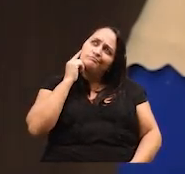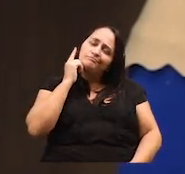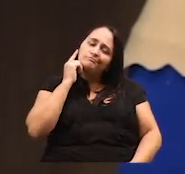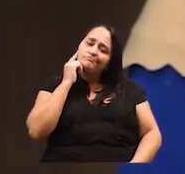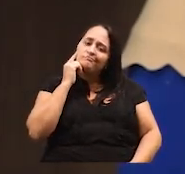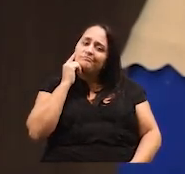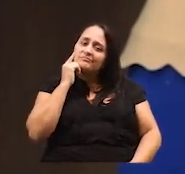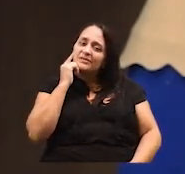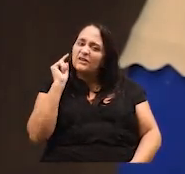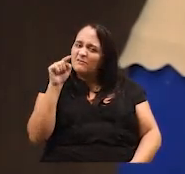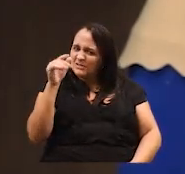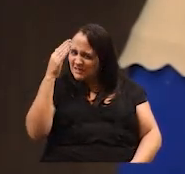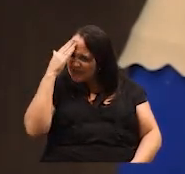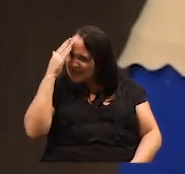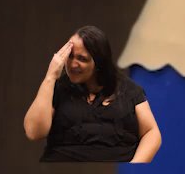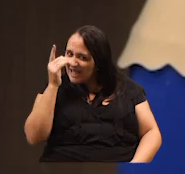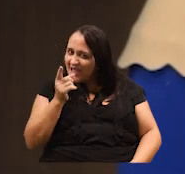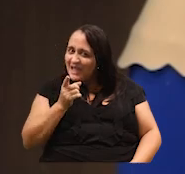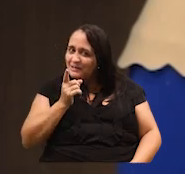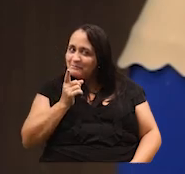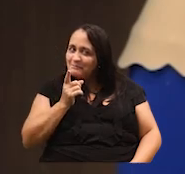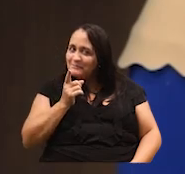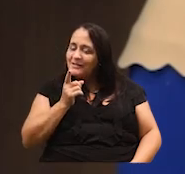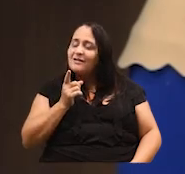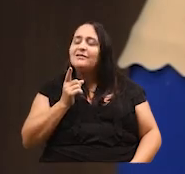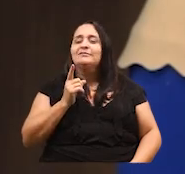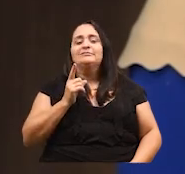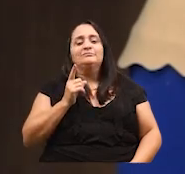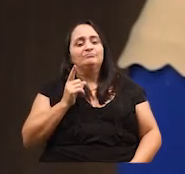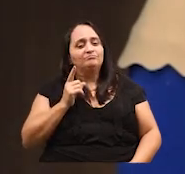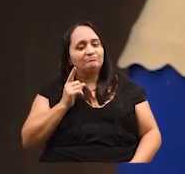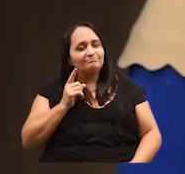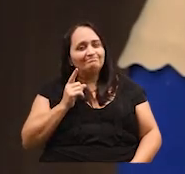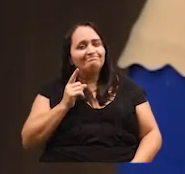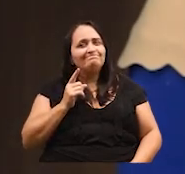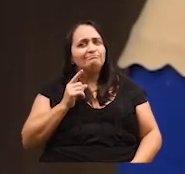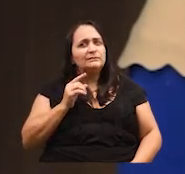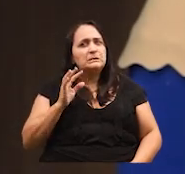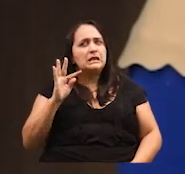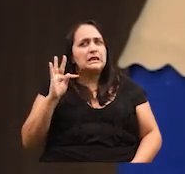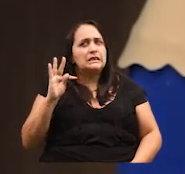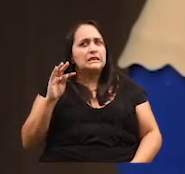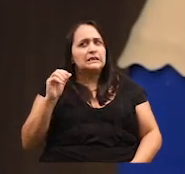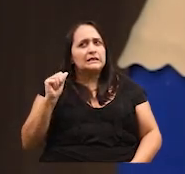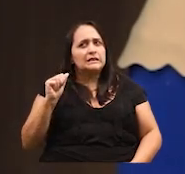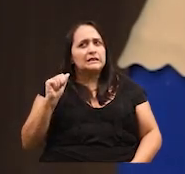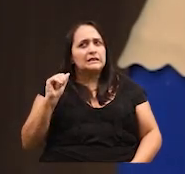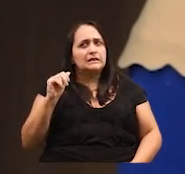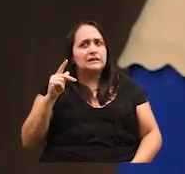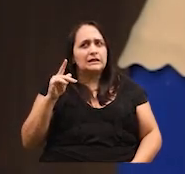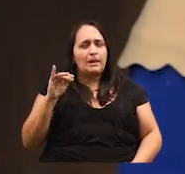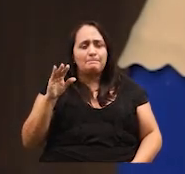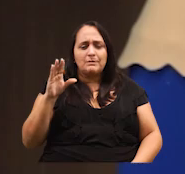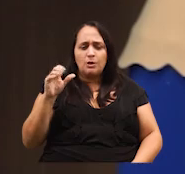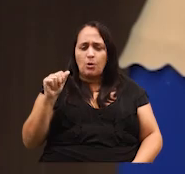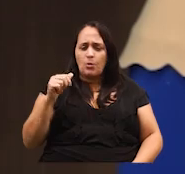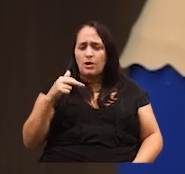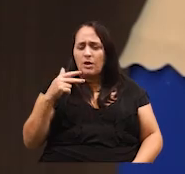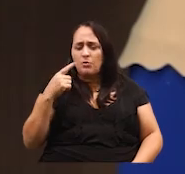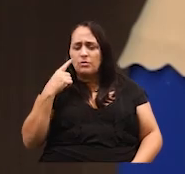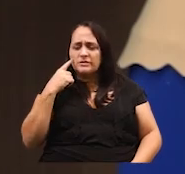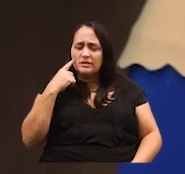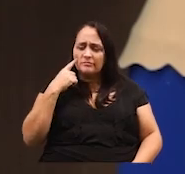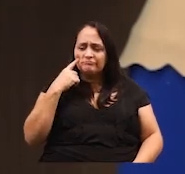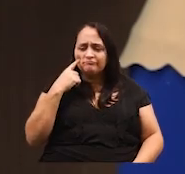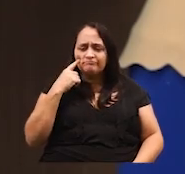estou mostrando a receita? Tapioca, coco ralado, leite de coco. Será que a sua mãe já fez isso